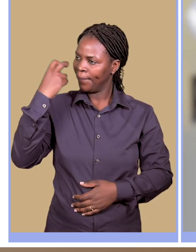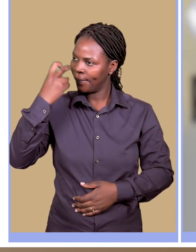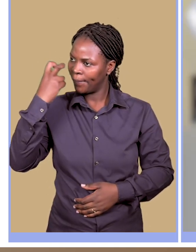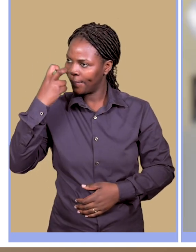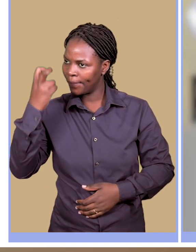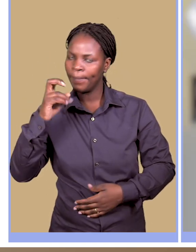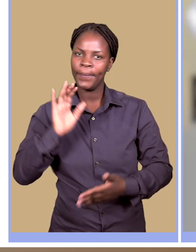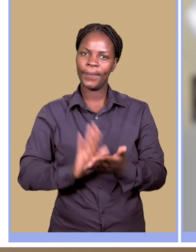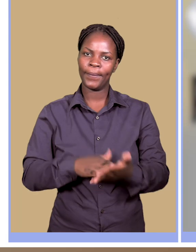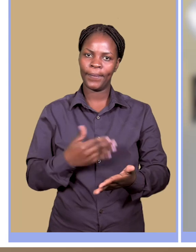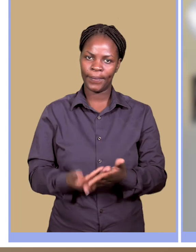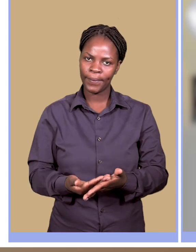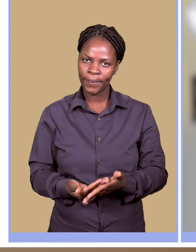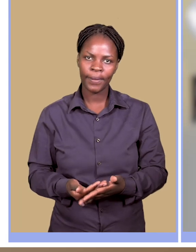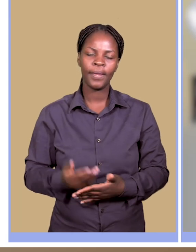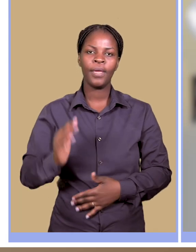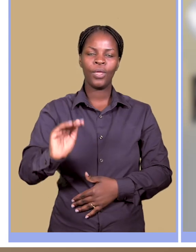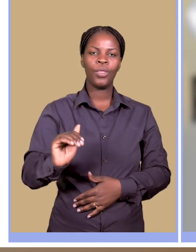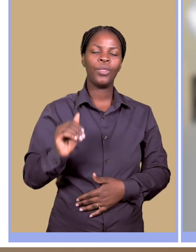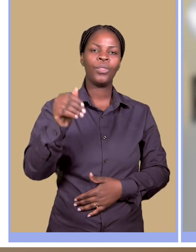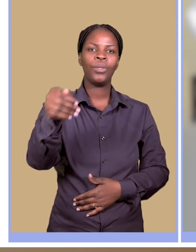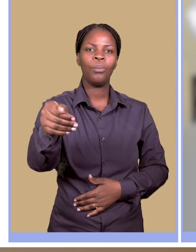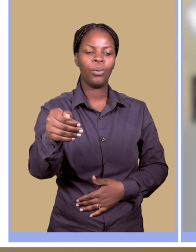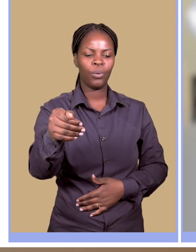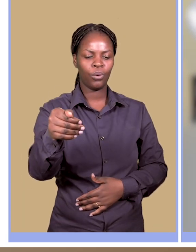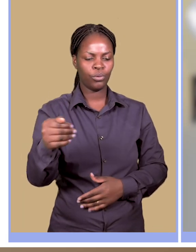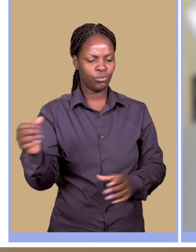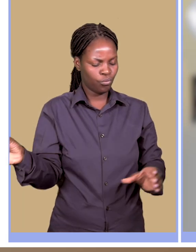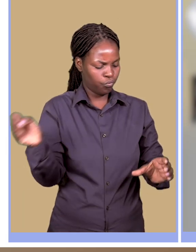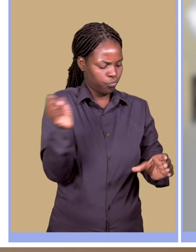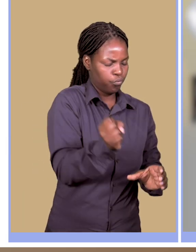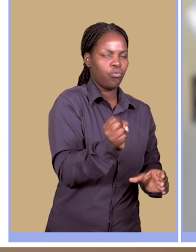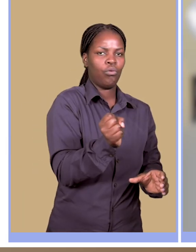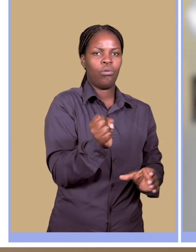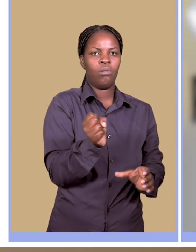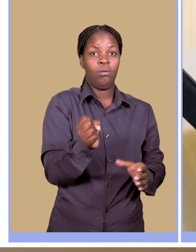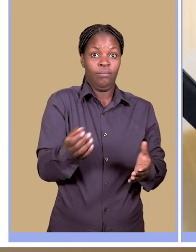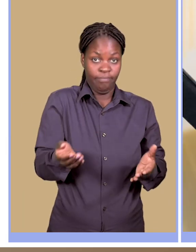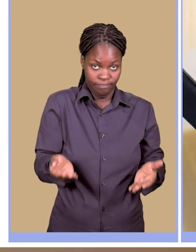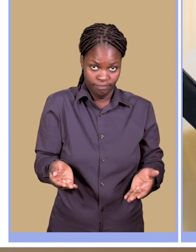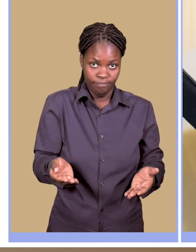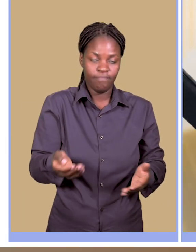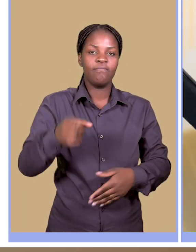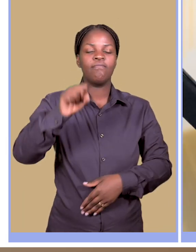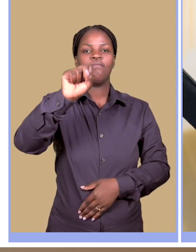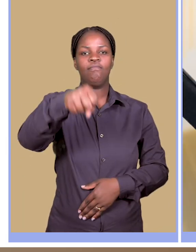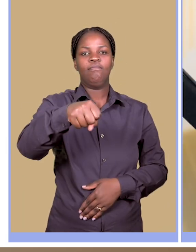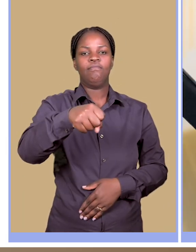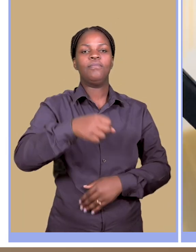procurar de um sítio para que haja esse intérprete de língua de sinais. Sim,